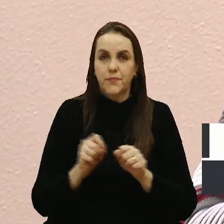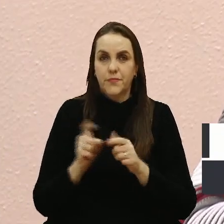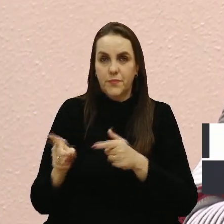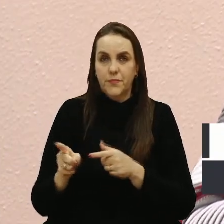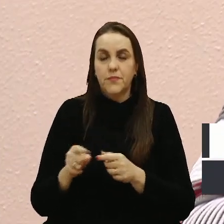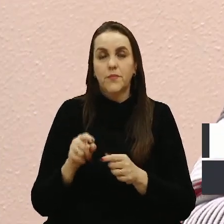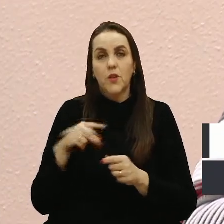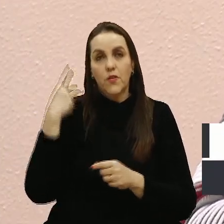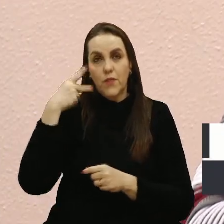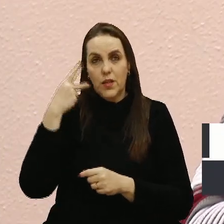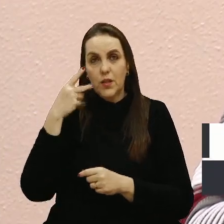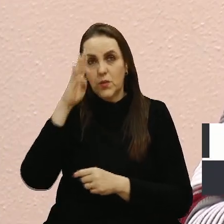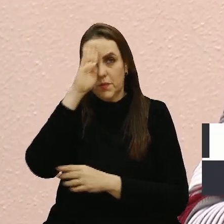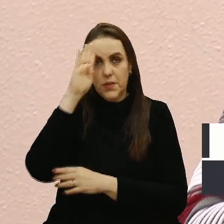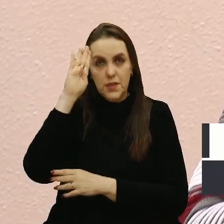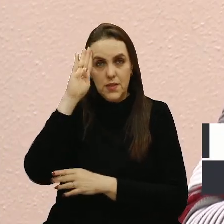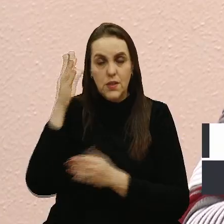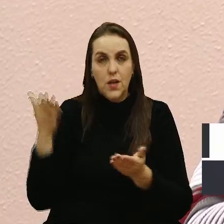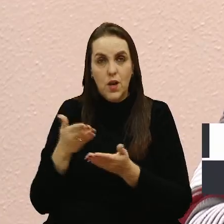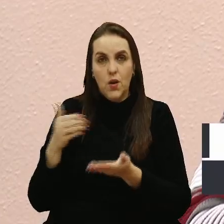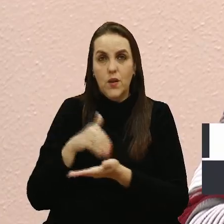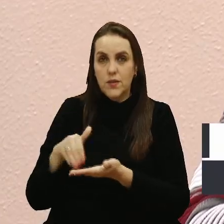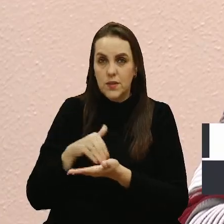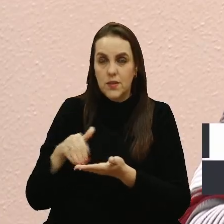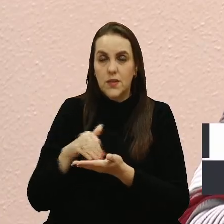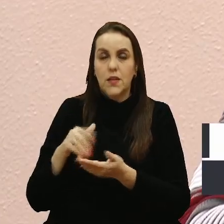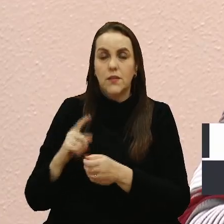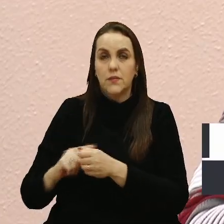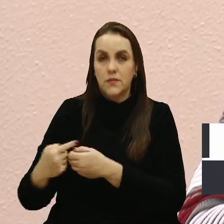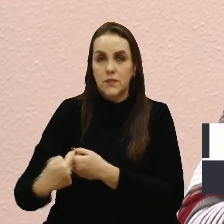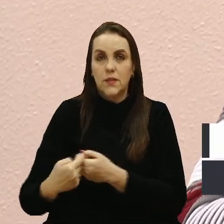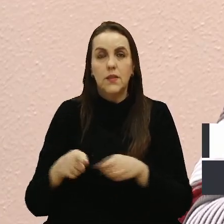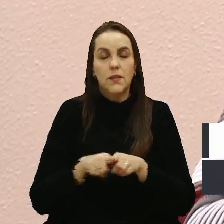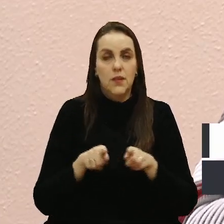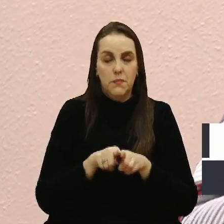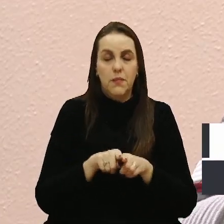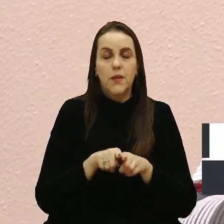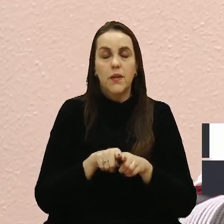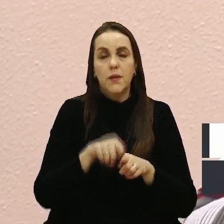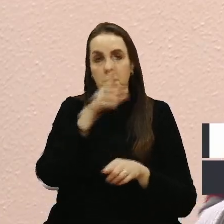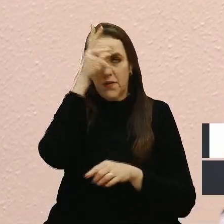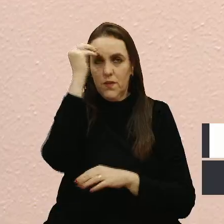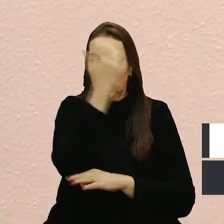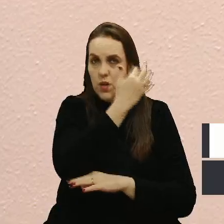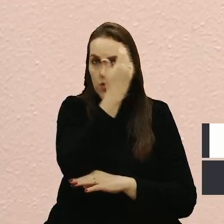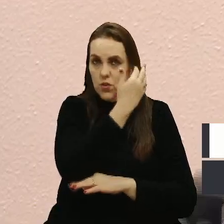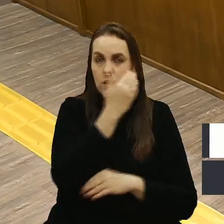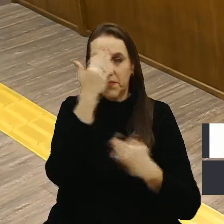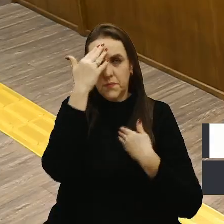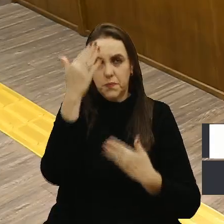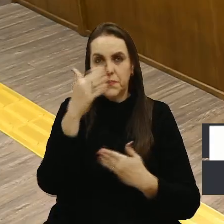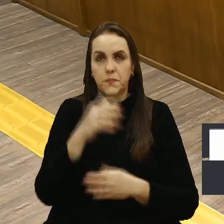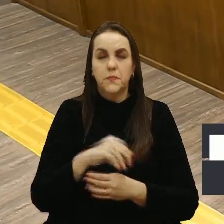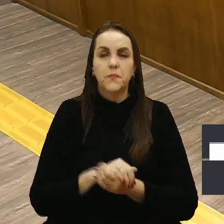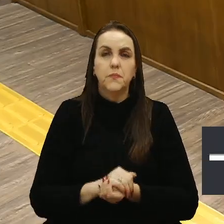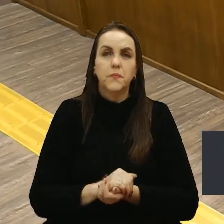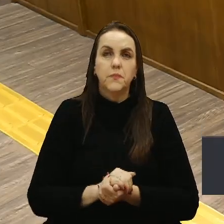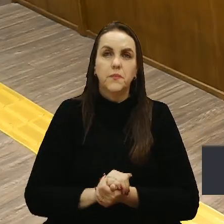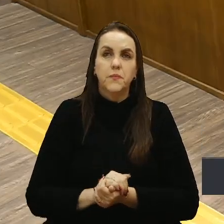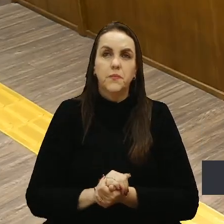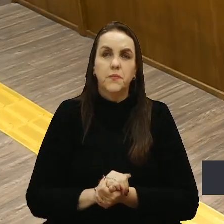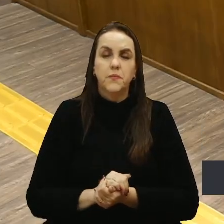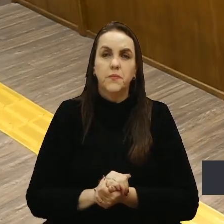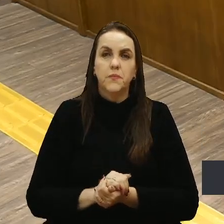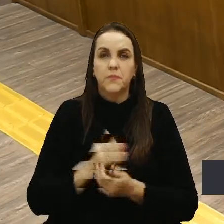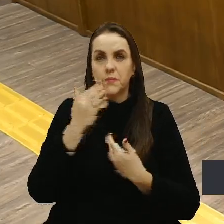pelo vereador Bressan, atual secretário de Urbanismo, mas também pelo prefeito Adiló. Então, era isso, senhor presidente. Muito obrigado.